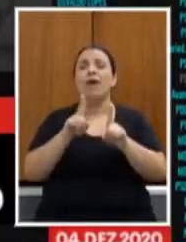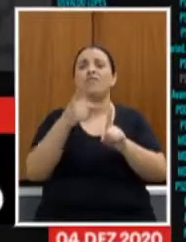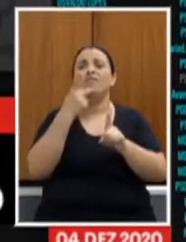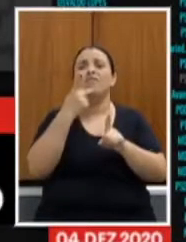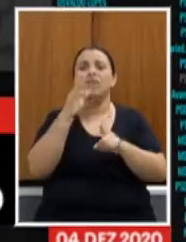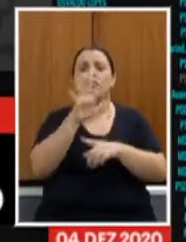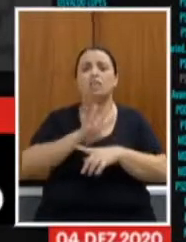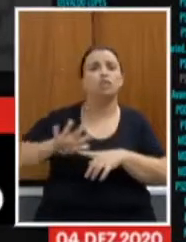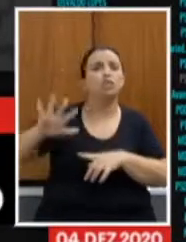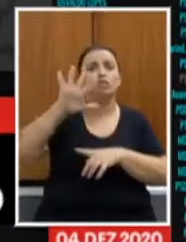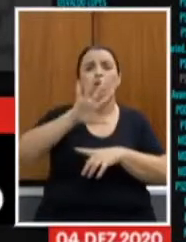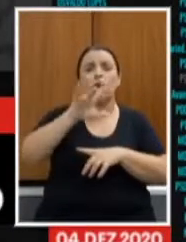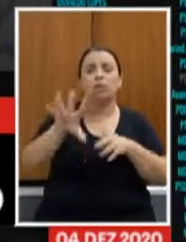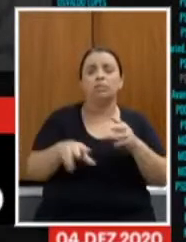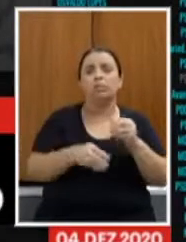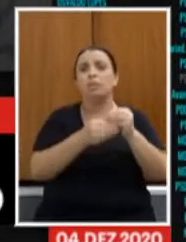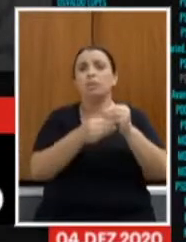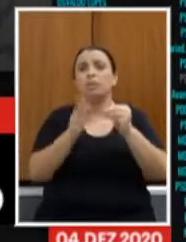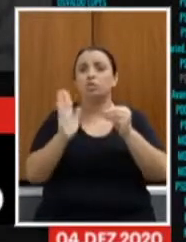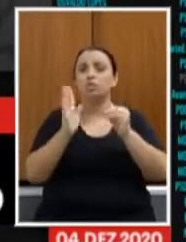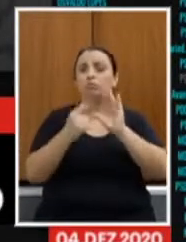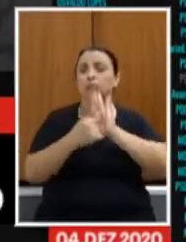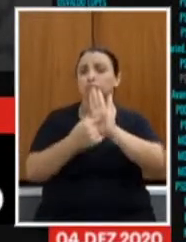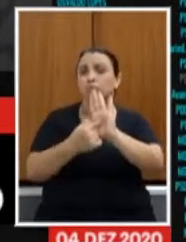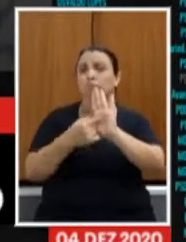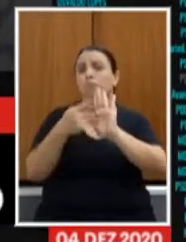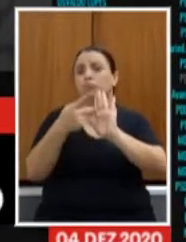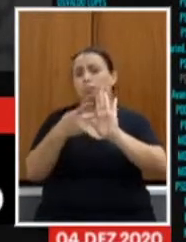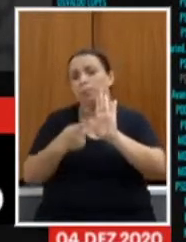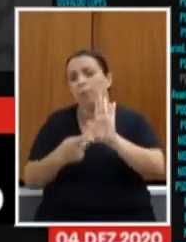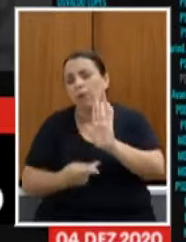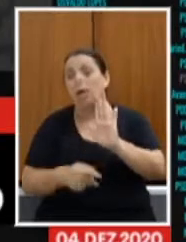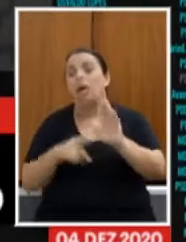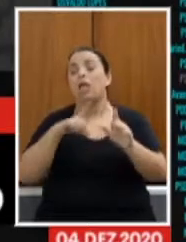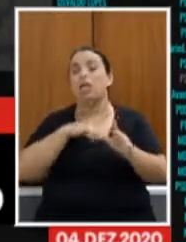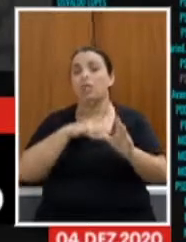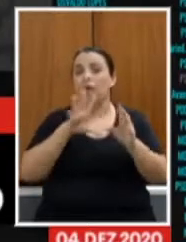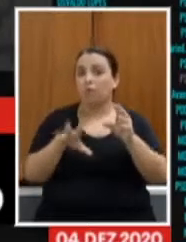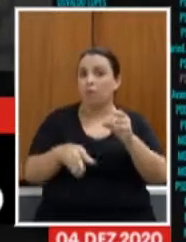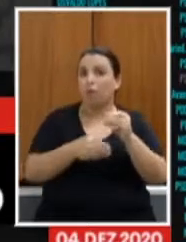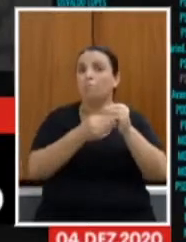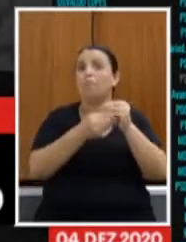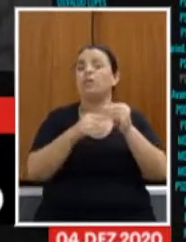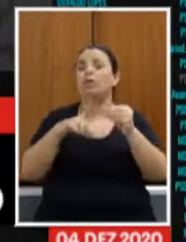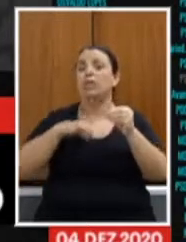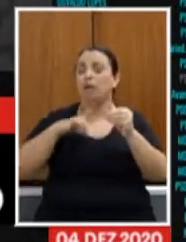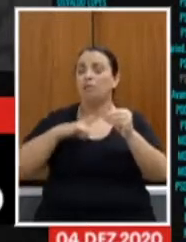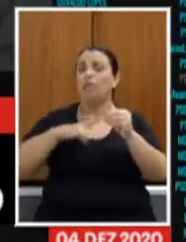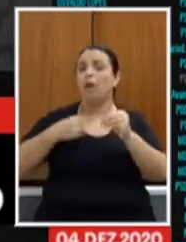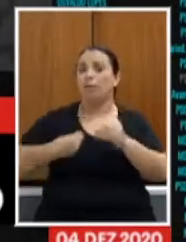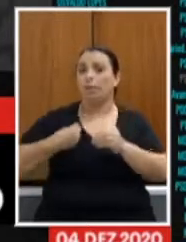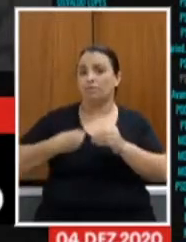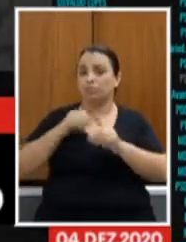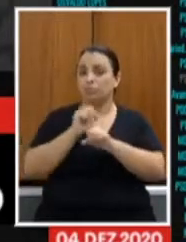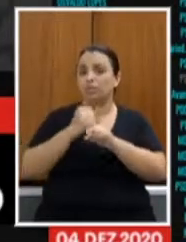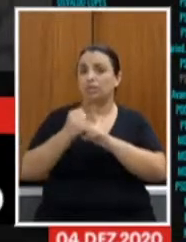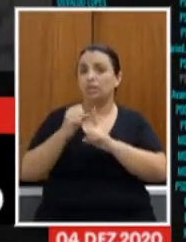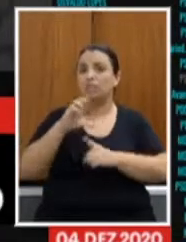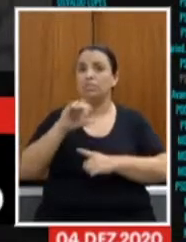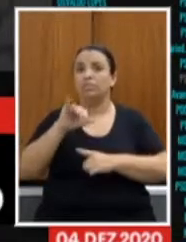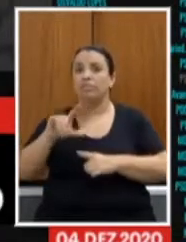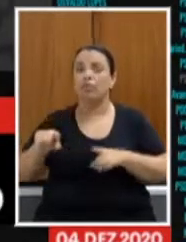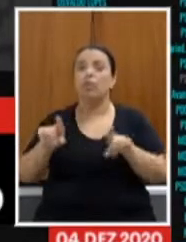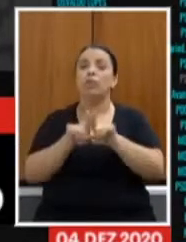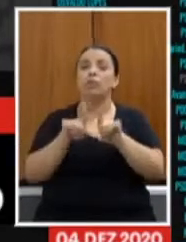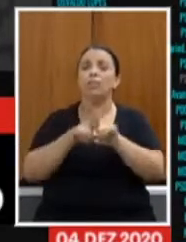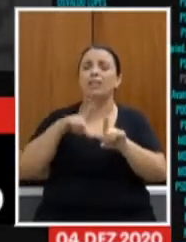essas emendas, né, que foram apresentadas, além dessas em que houve a participação da sociedade civil, também houve 32 emendas